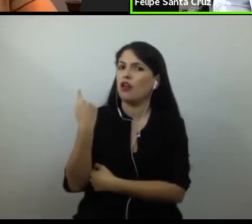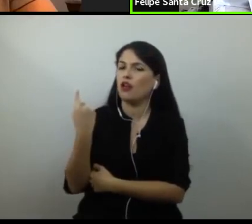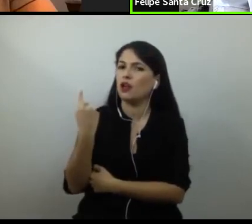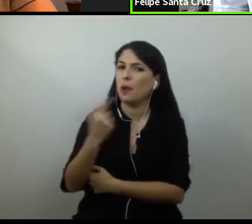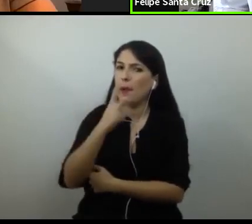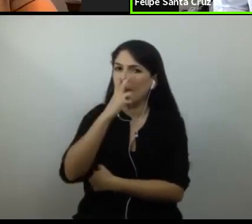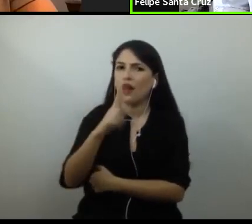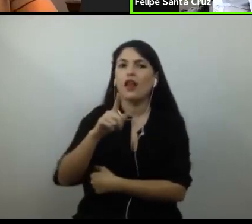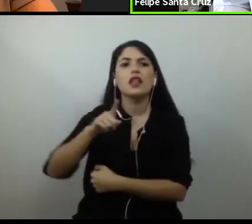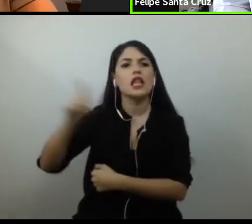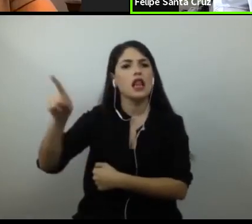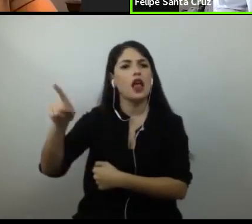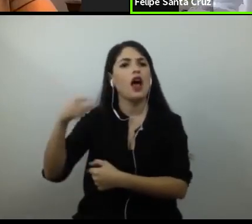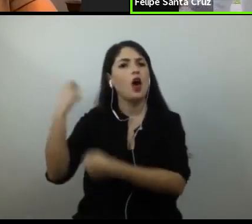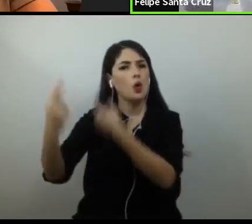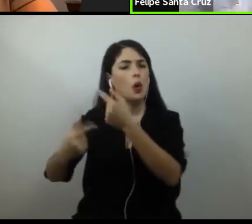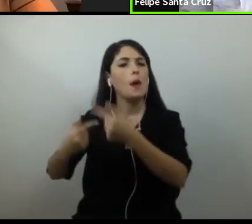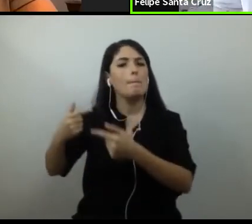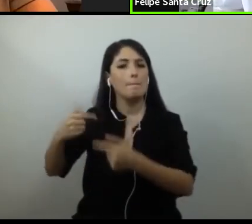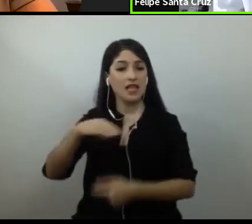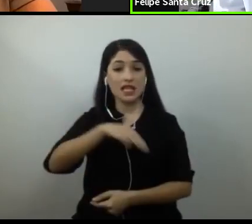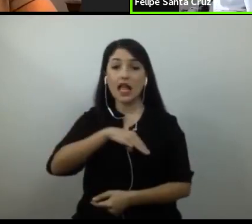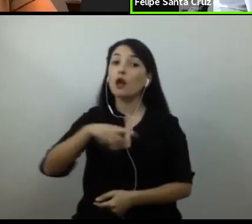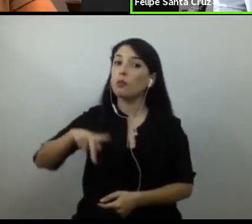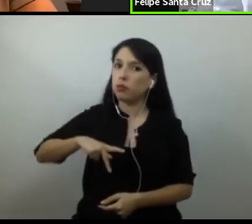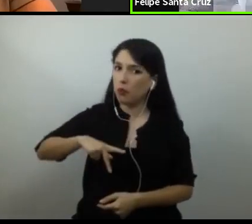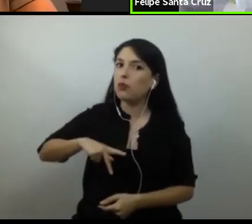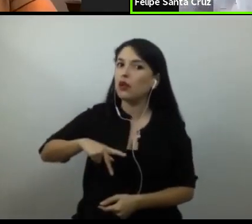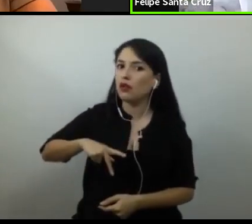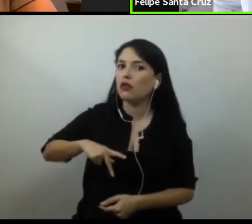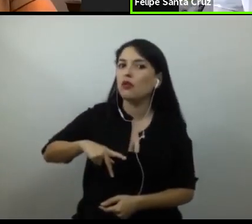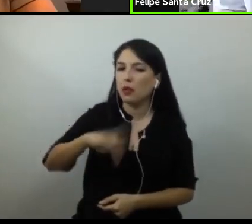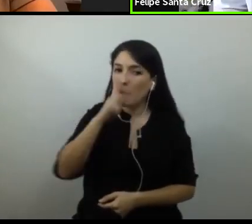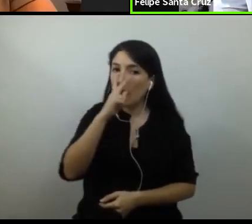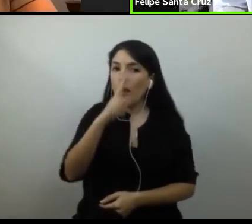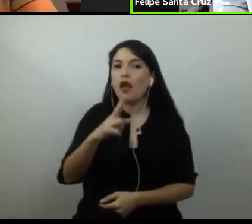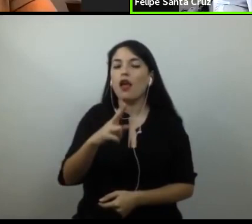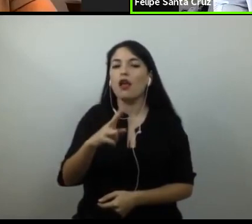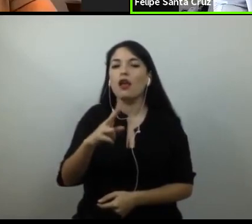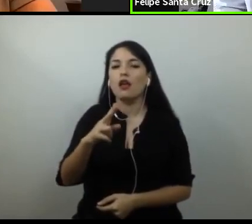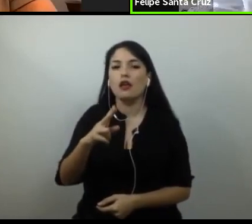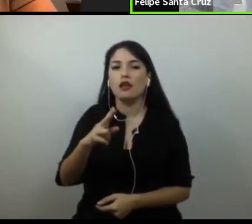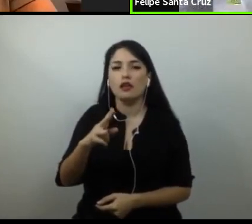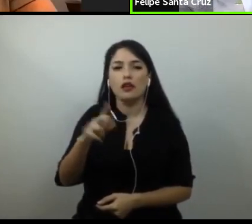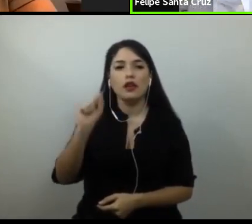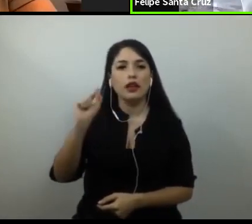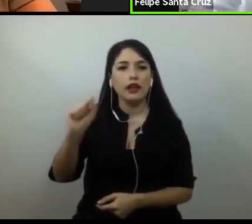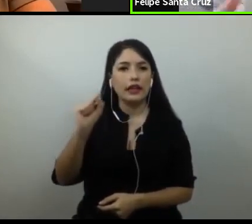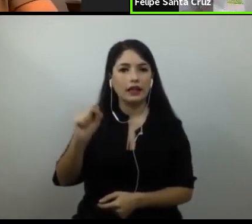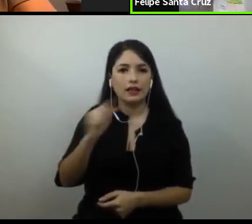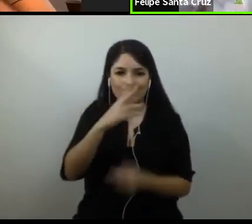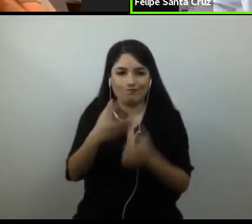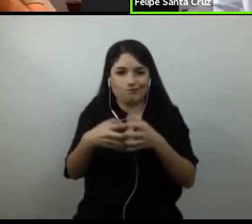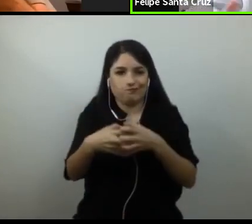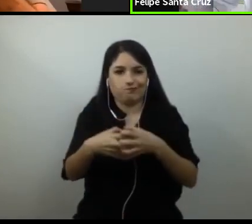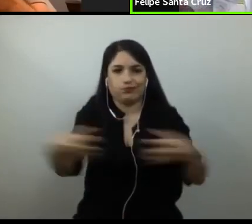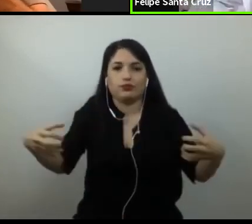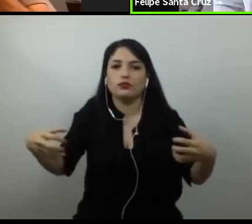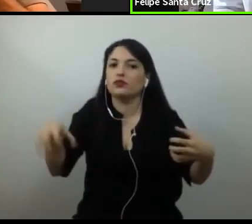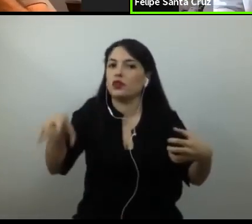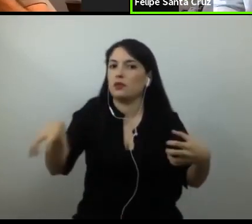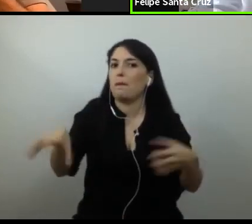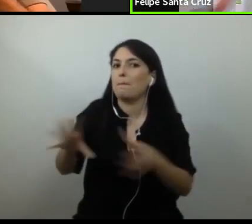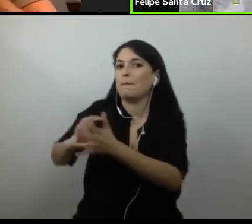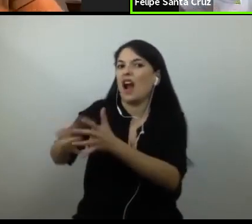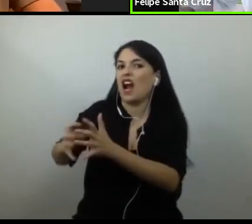partidarização de setores do Ministério Público, que eu sei que a maioria do Ministério Público está tão preocupada quanto eu, que cria esse ambiente em conjunto